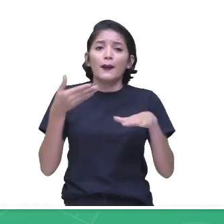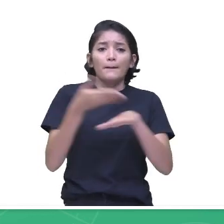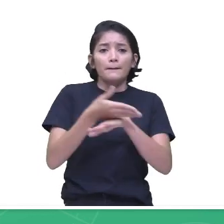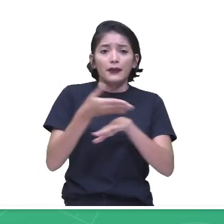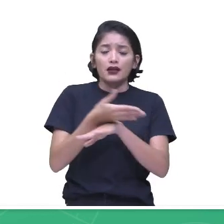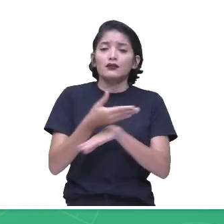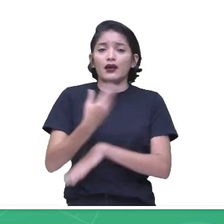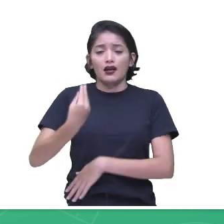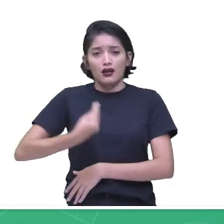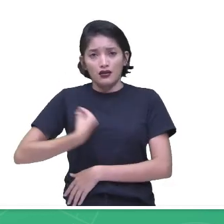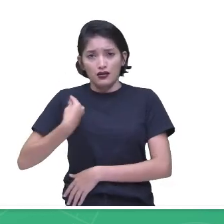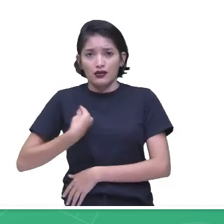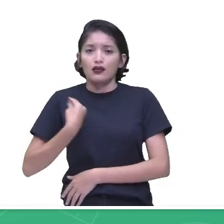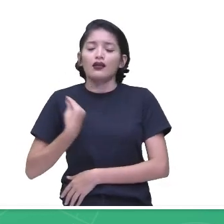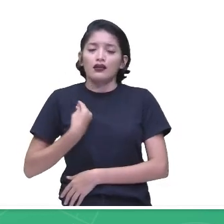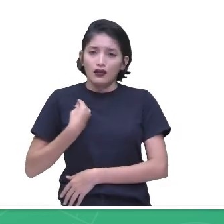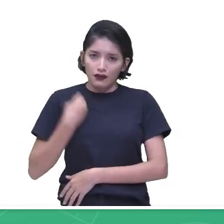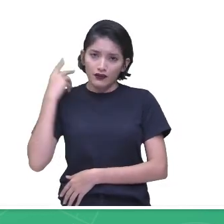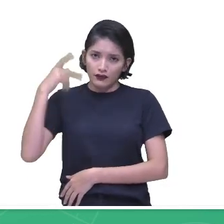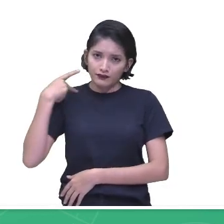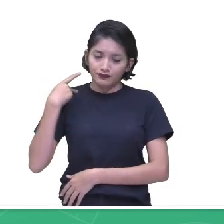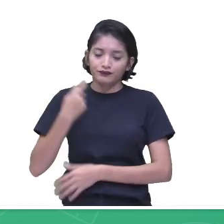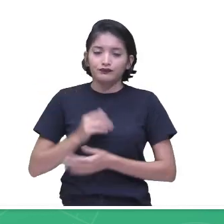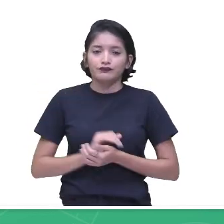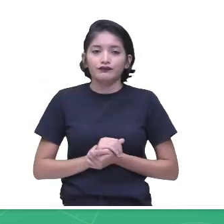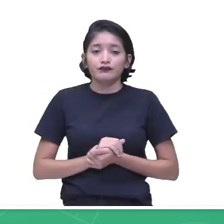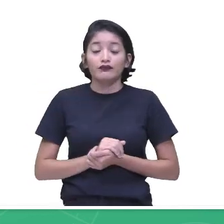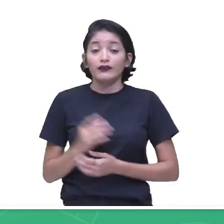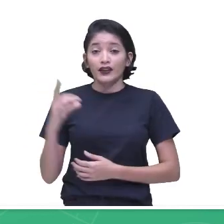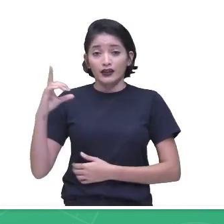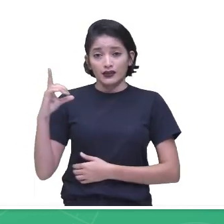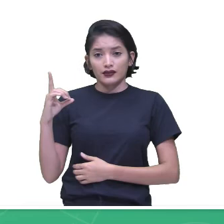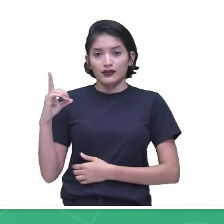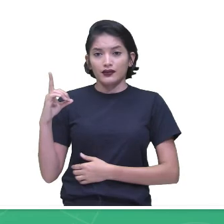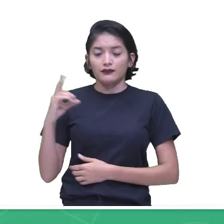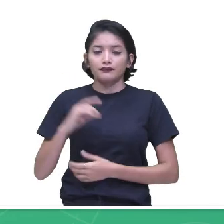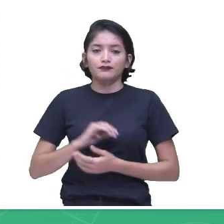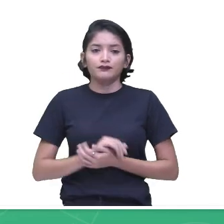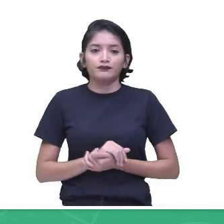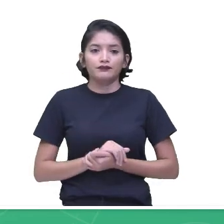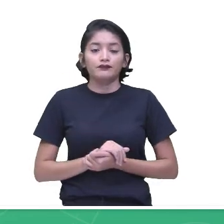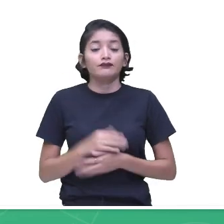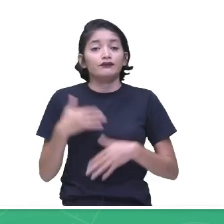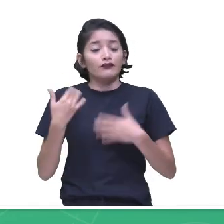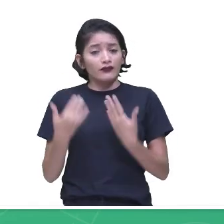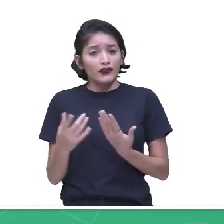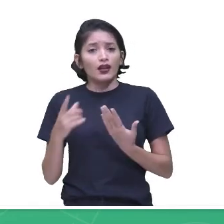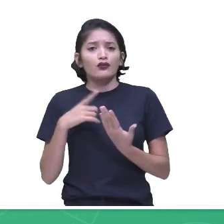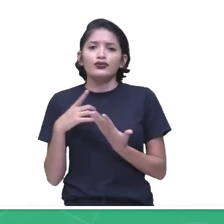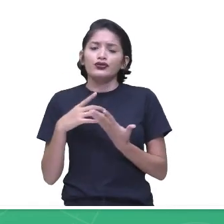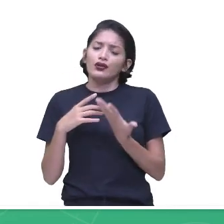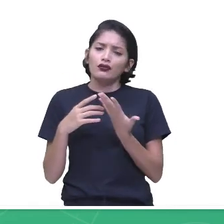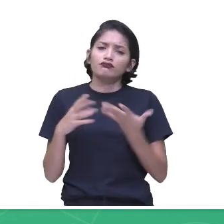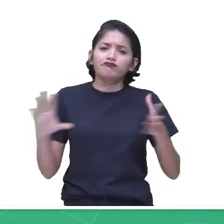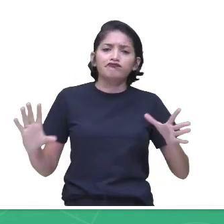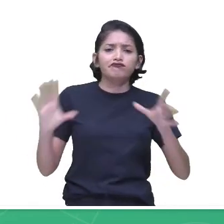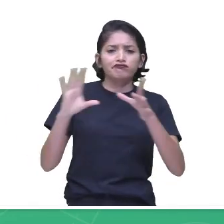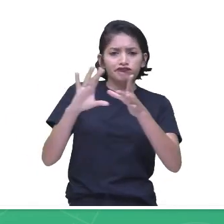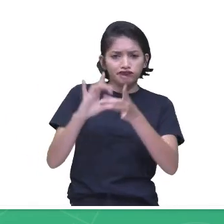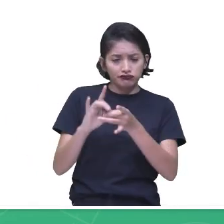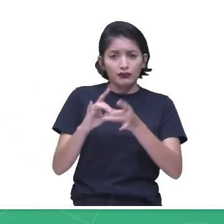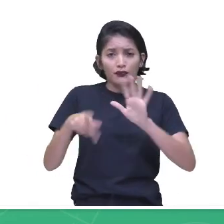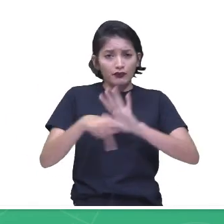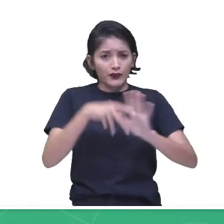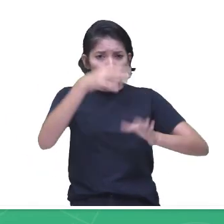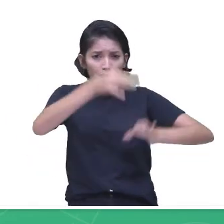vida cívica. E letra D diz o seguinte, tinha profundas conexões com a